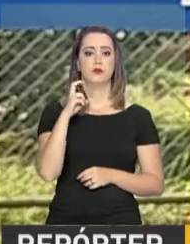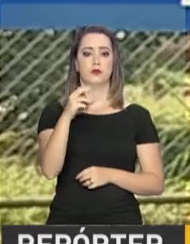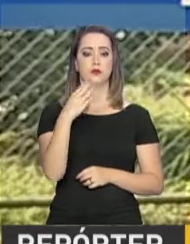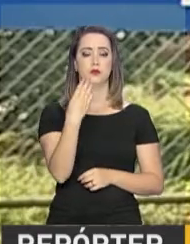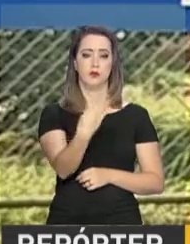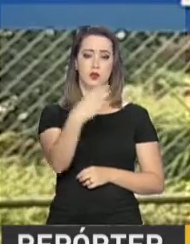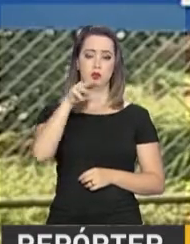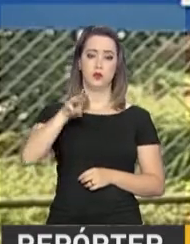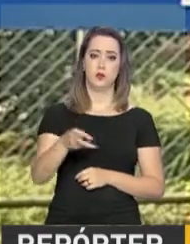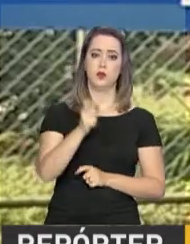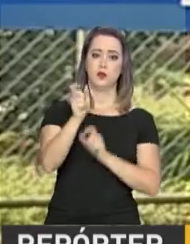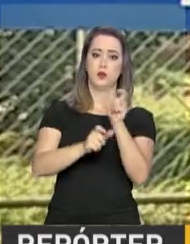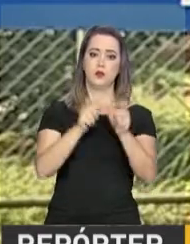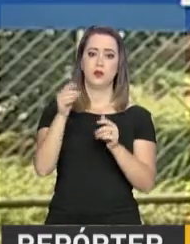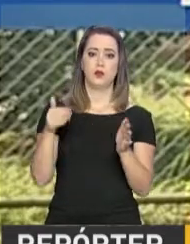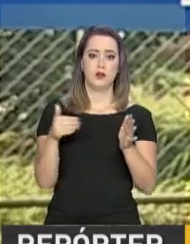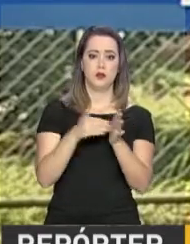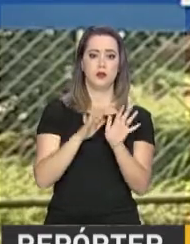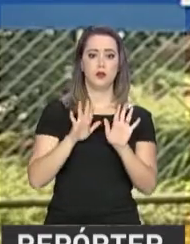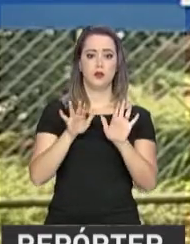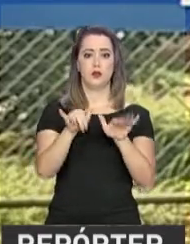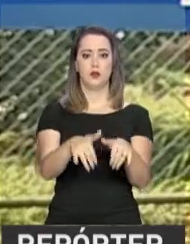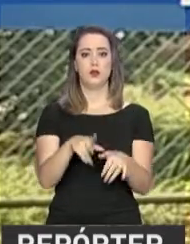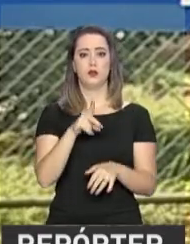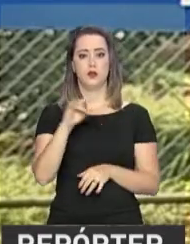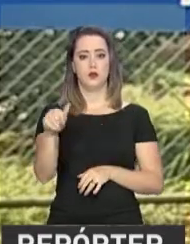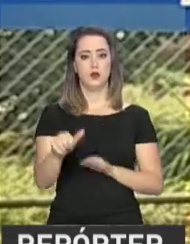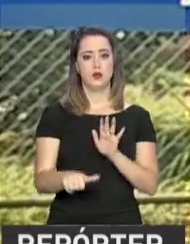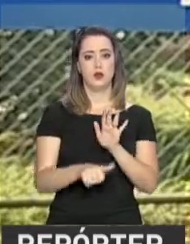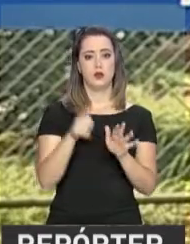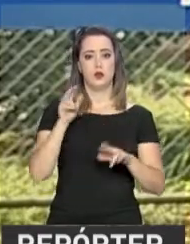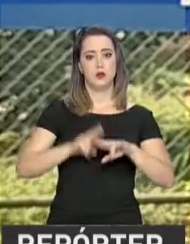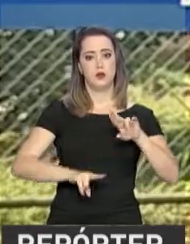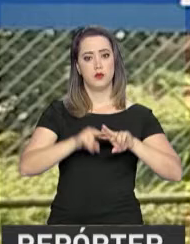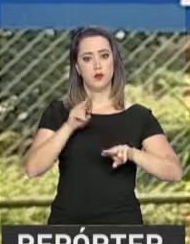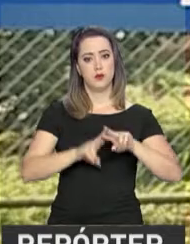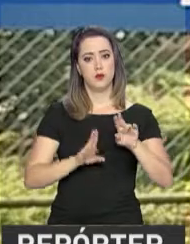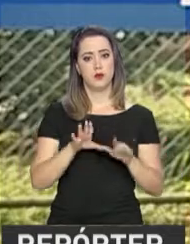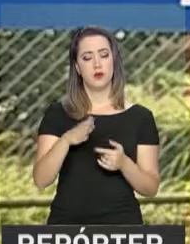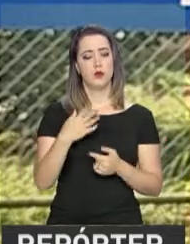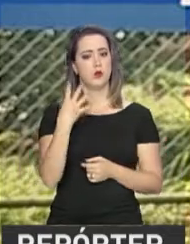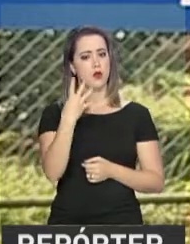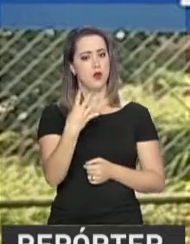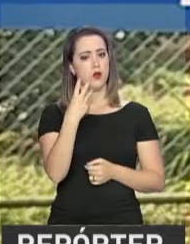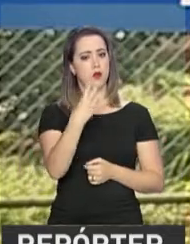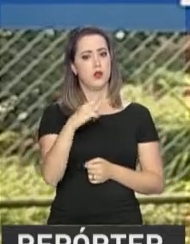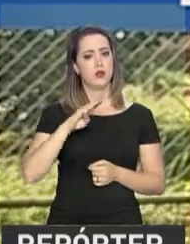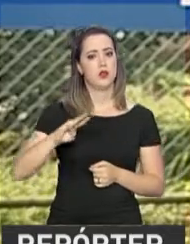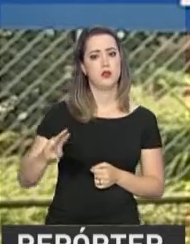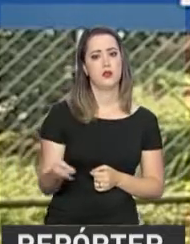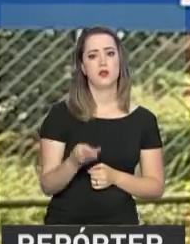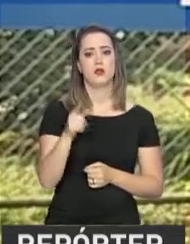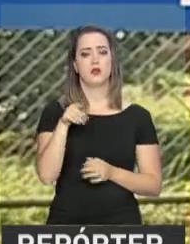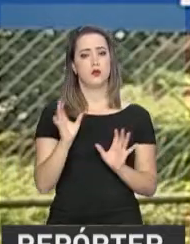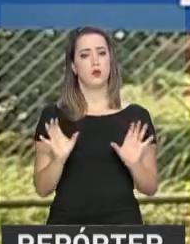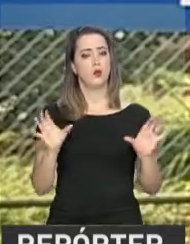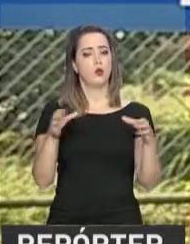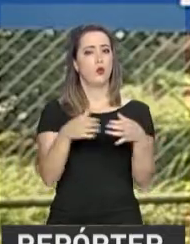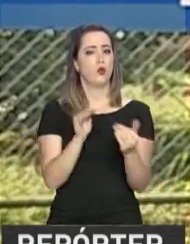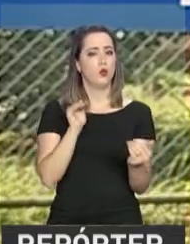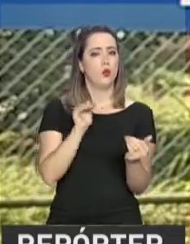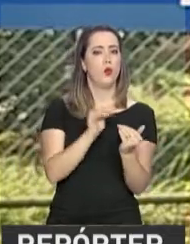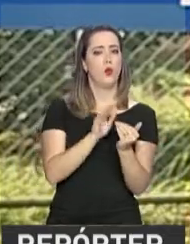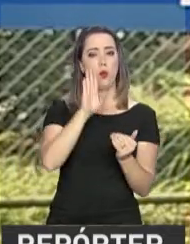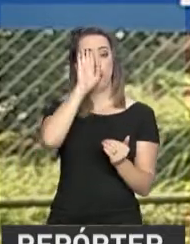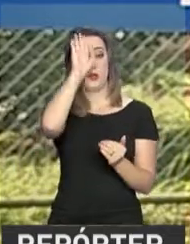milhões de pessoas até o final da campanha no dia 1º de junho destas 43 milhões fazem parte do grupo